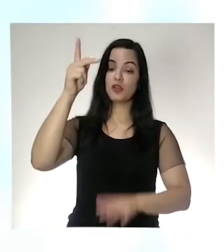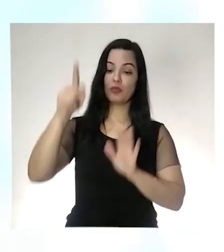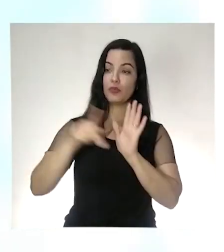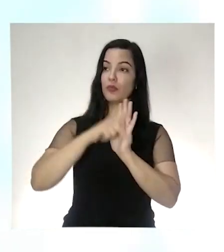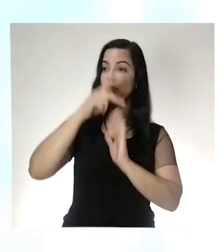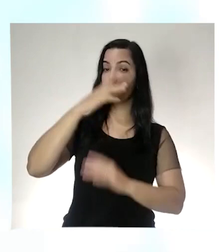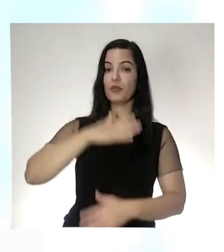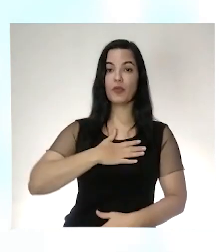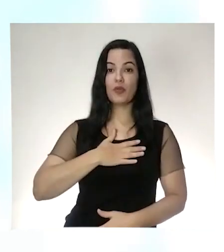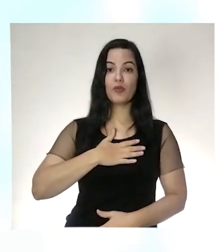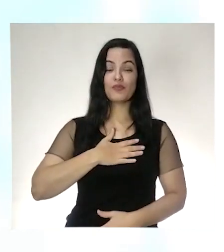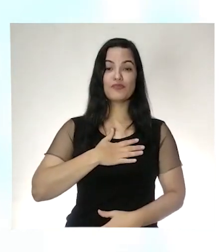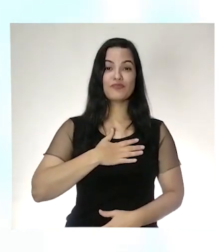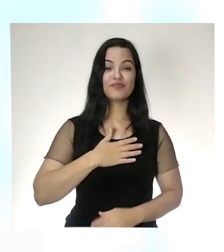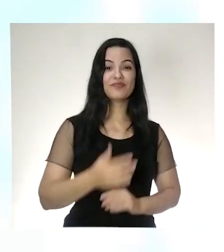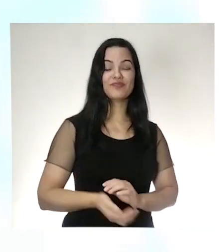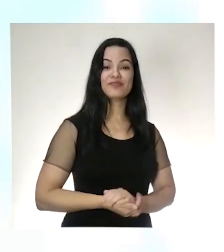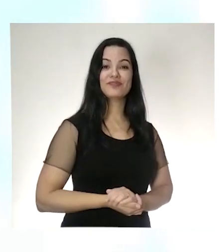meu.